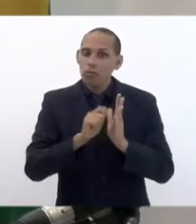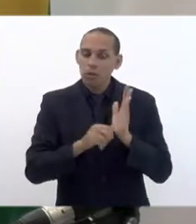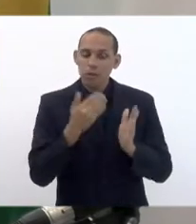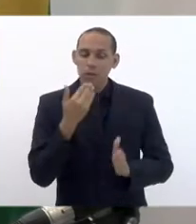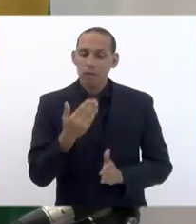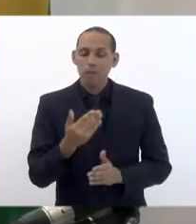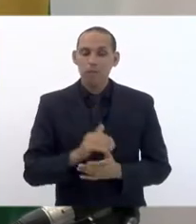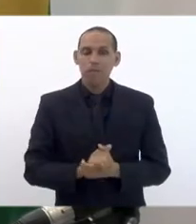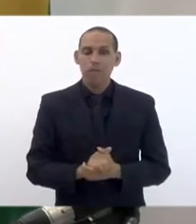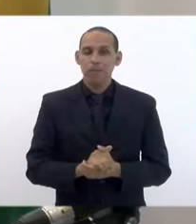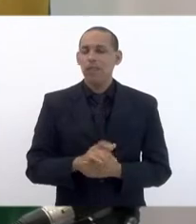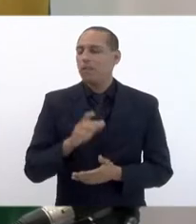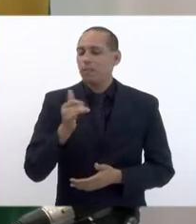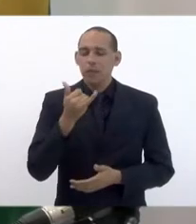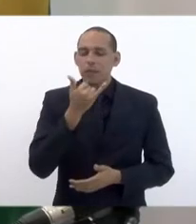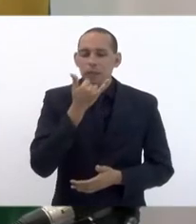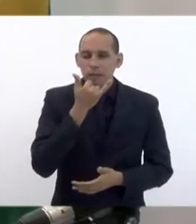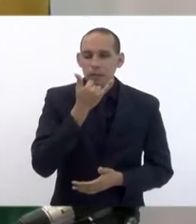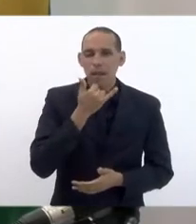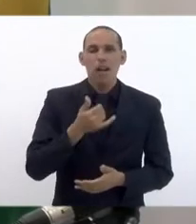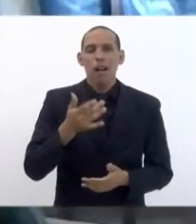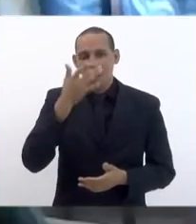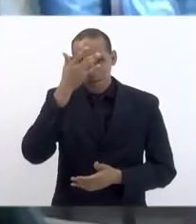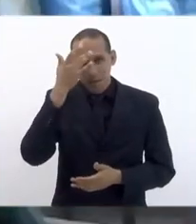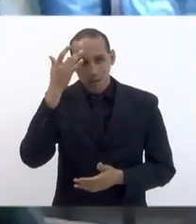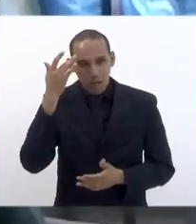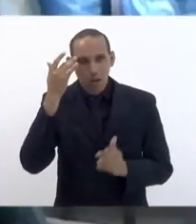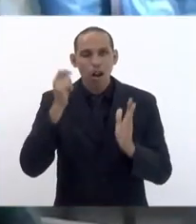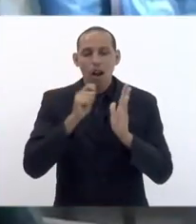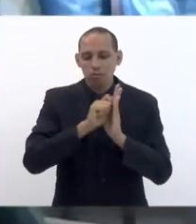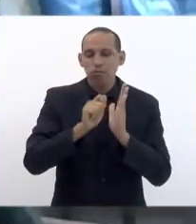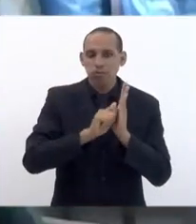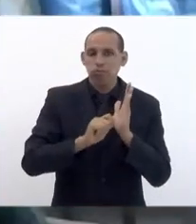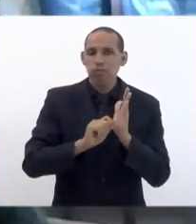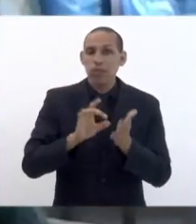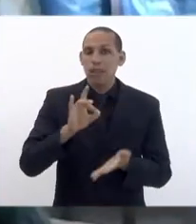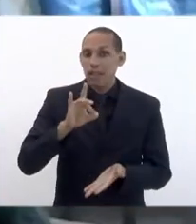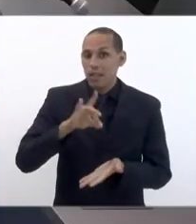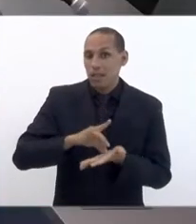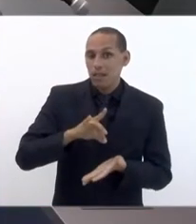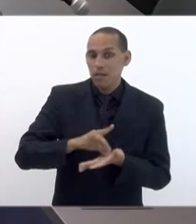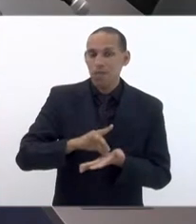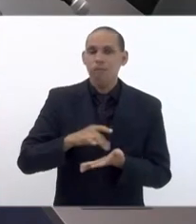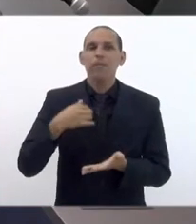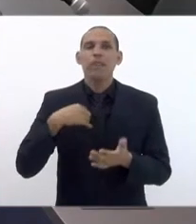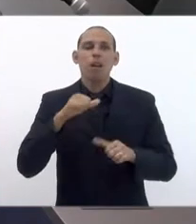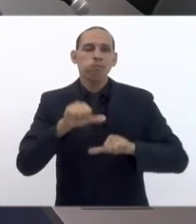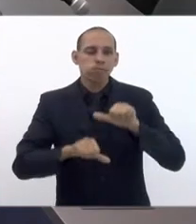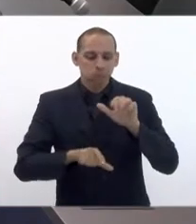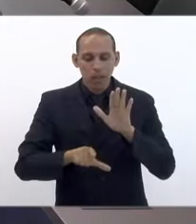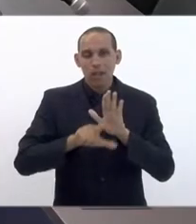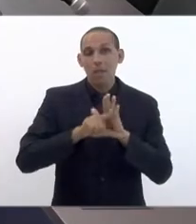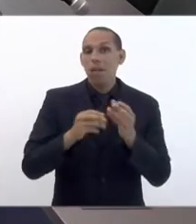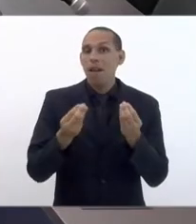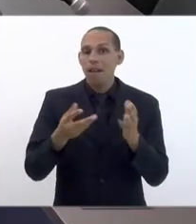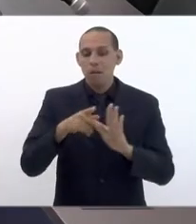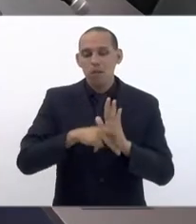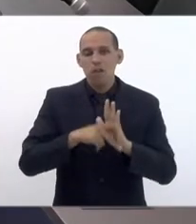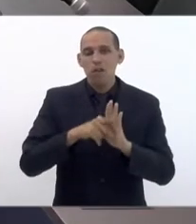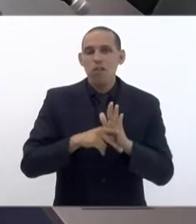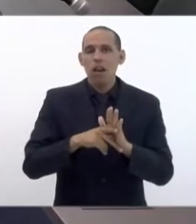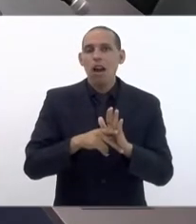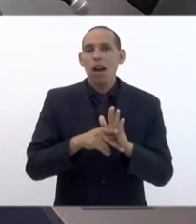Perdão, da autora das emendas. Da autora da lei original. Isso. Das emendas. Eu estou alterando a lei para não prejudicar o projeto do